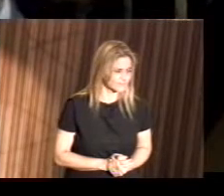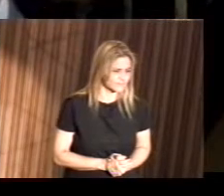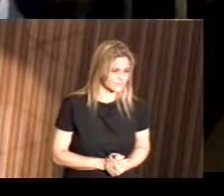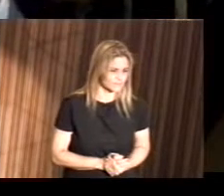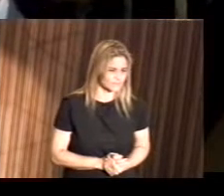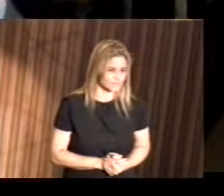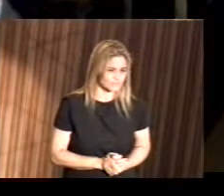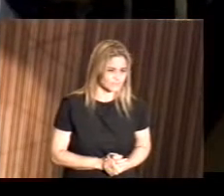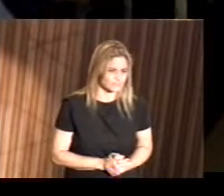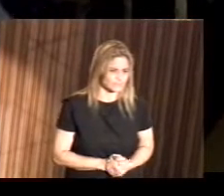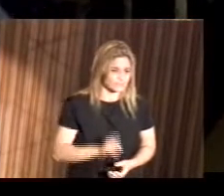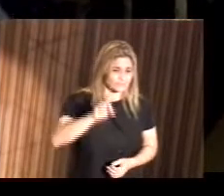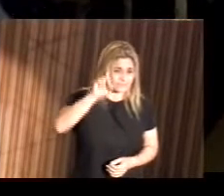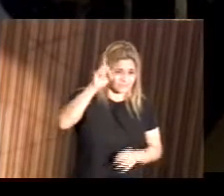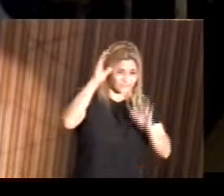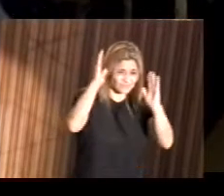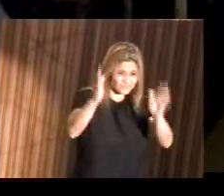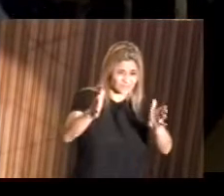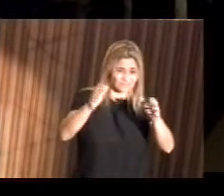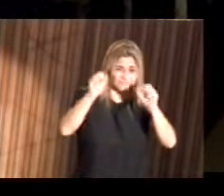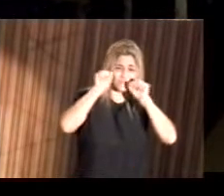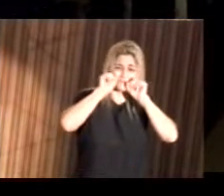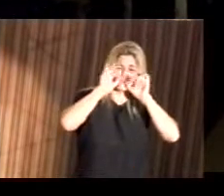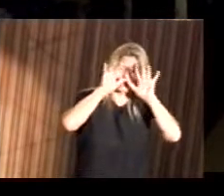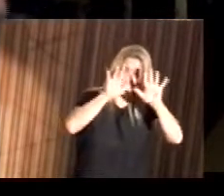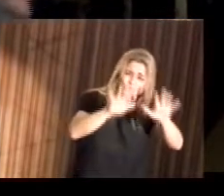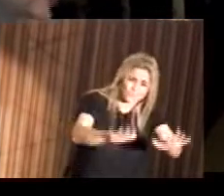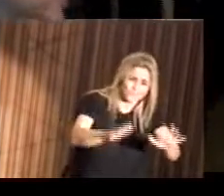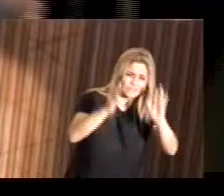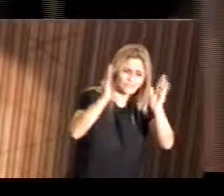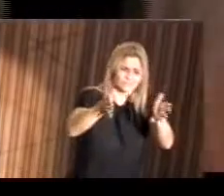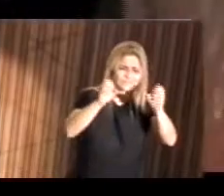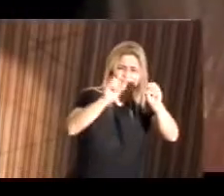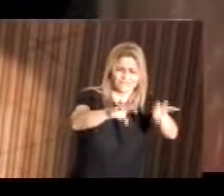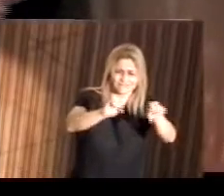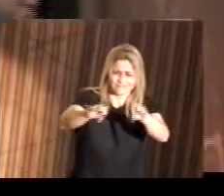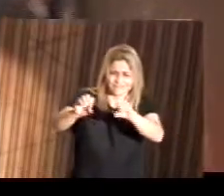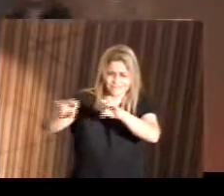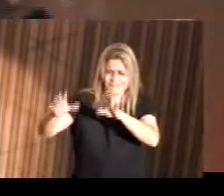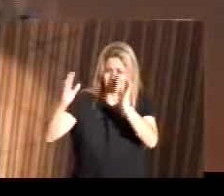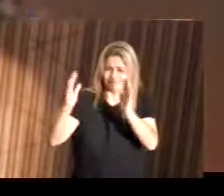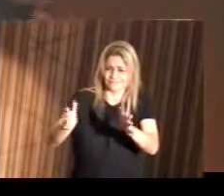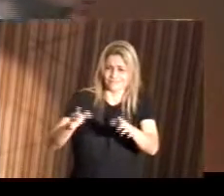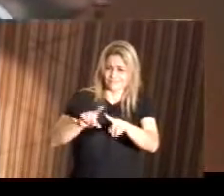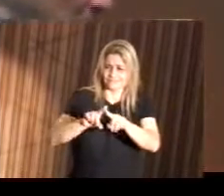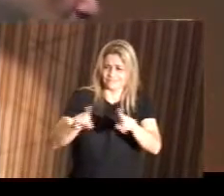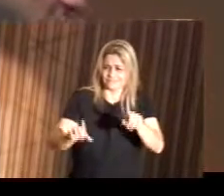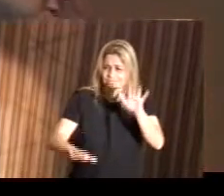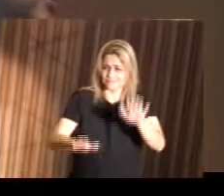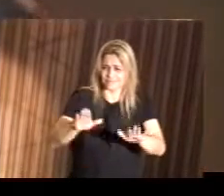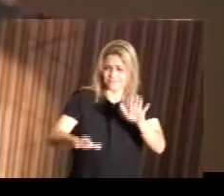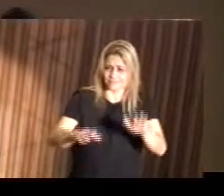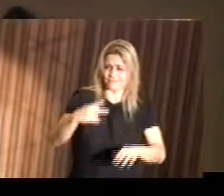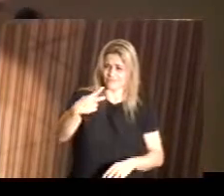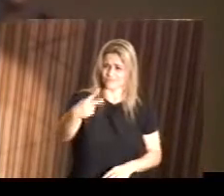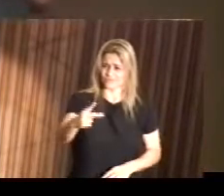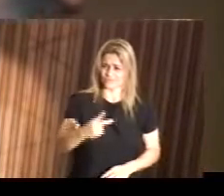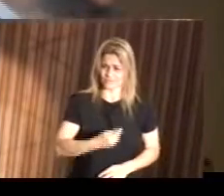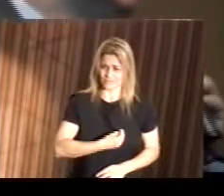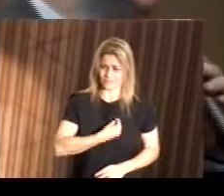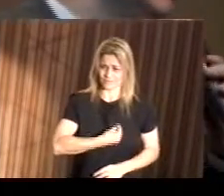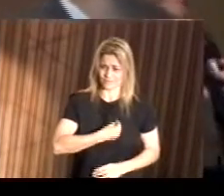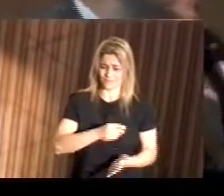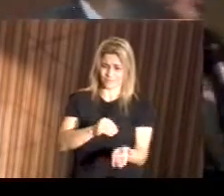Que Deus já abençoou, já marcou, já ensinou, mas há valores que você não colocou dentro da tua